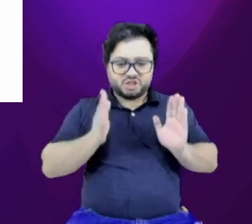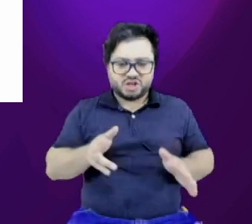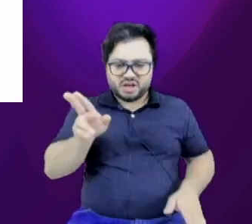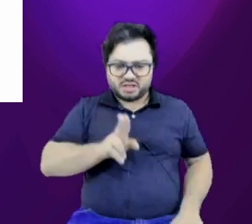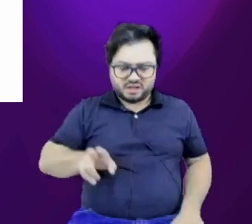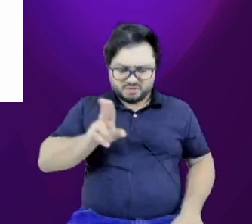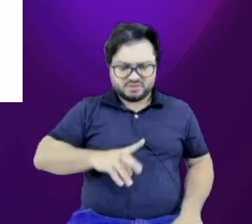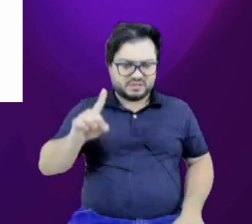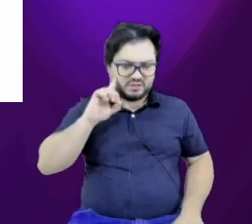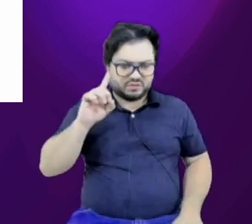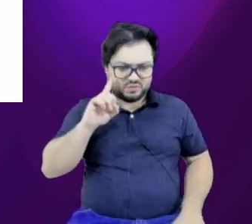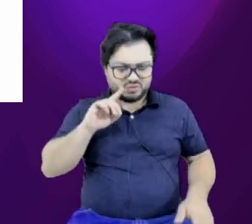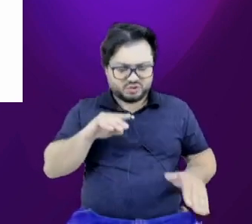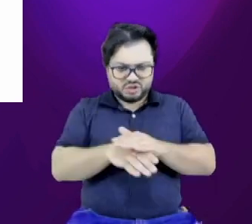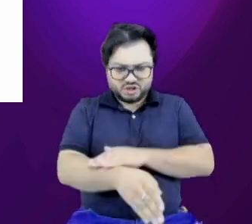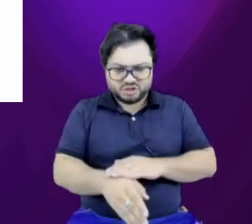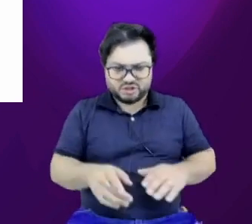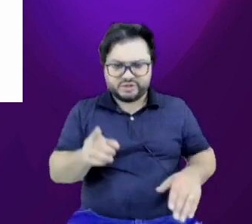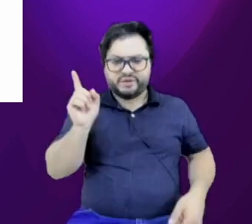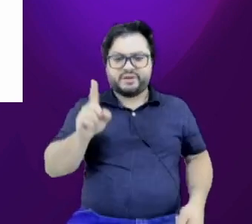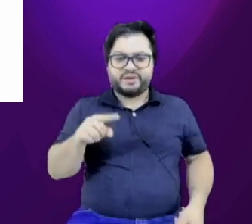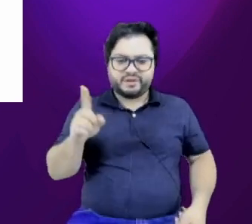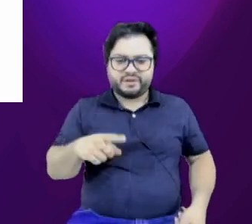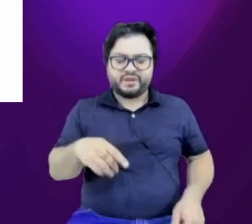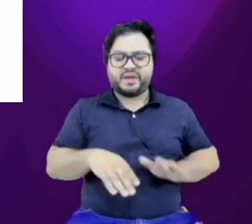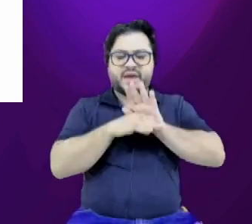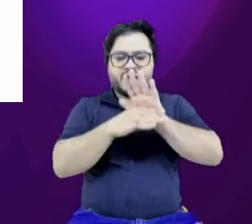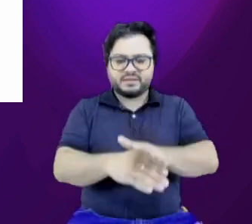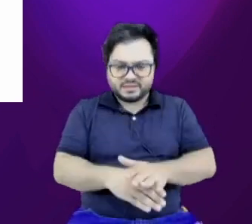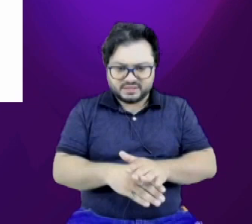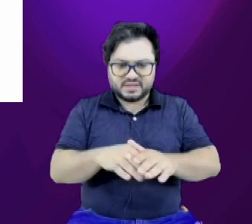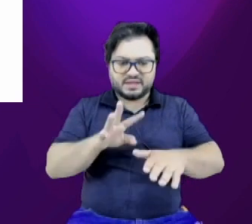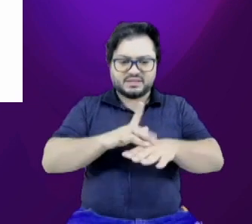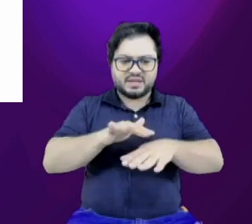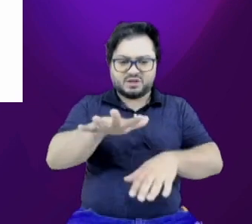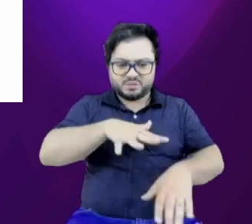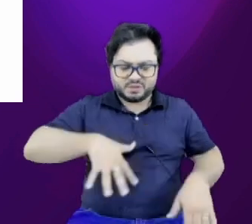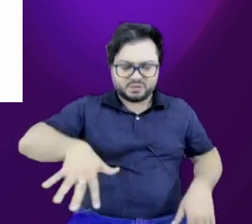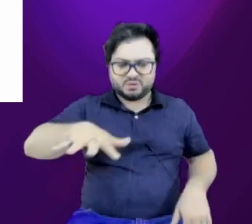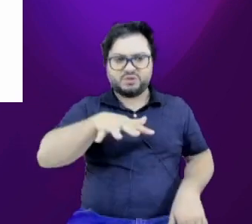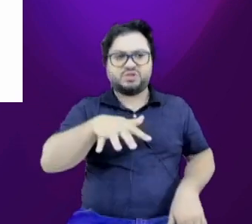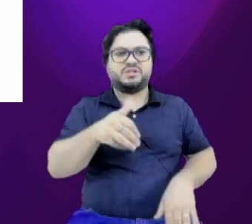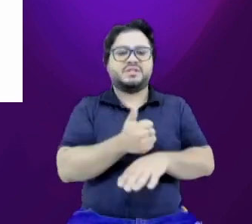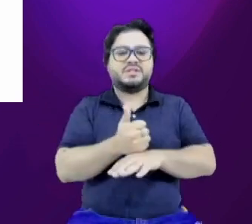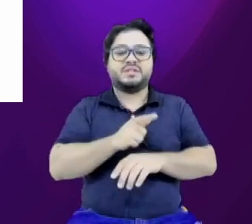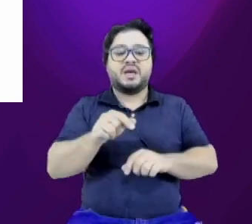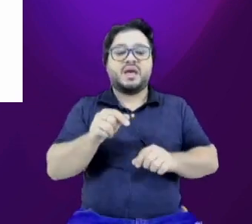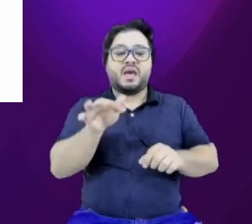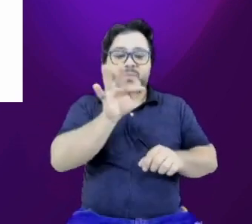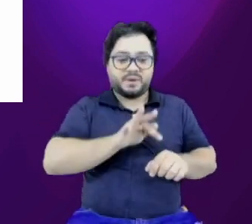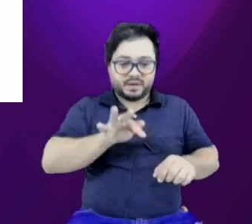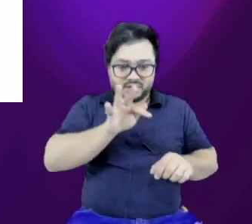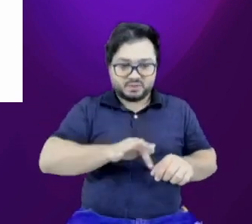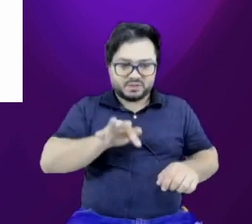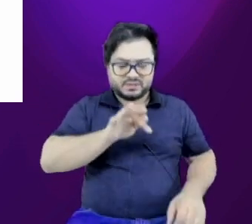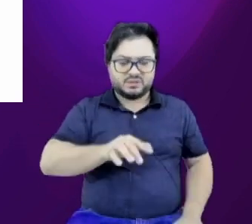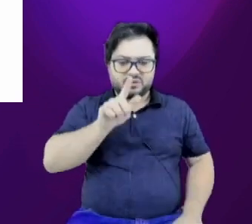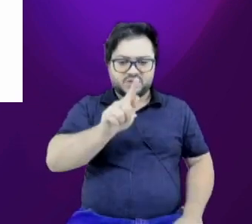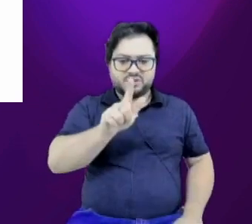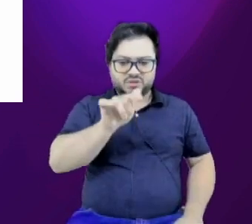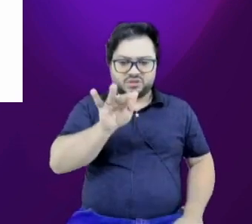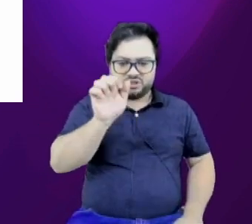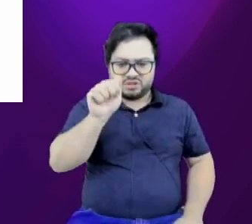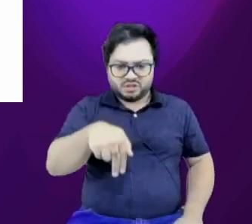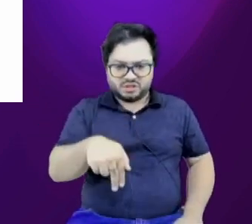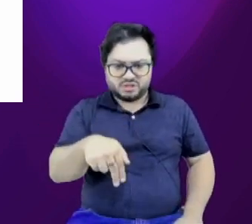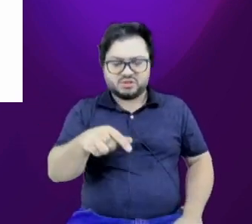no dia a dia, né, que são assistências aos patologistas. Esse aqui é para a graduação de Gleason. Gleason